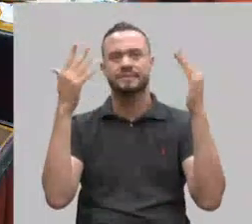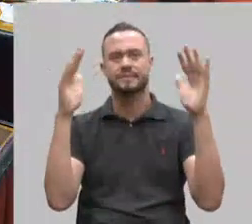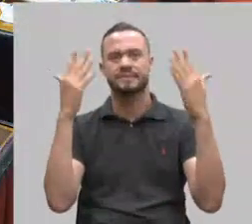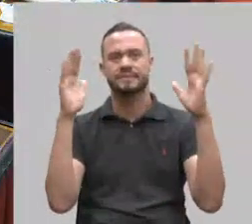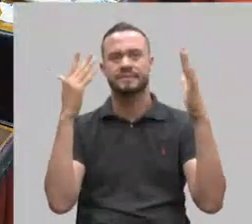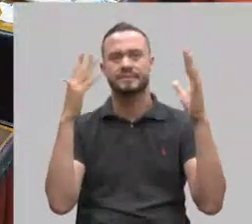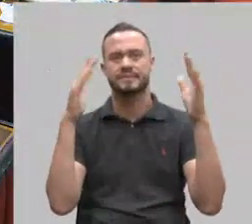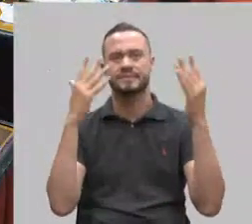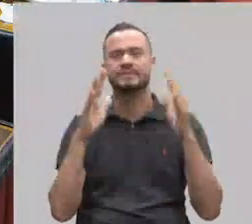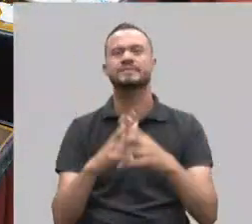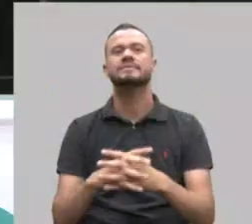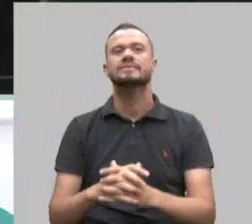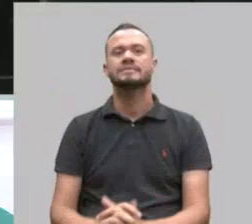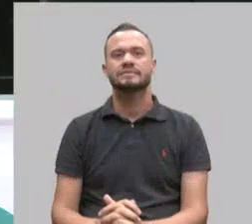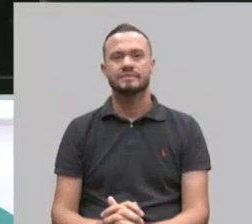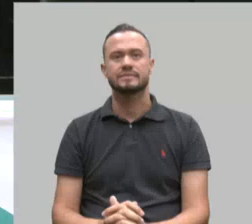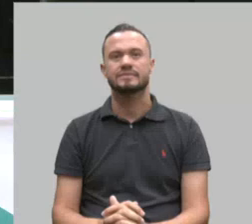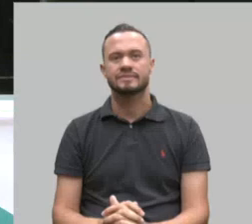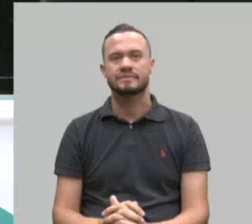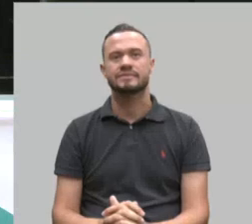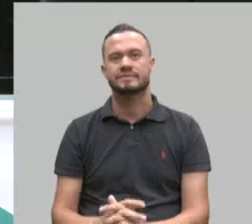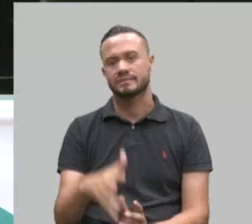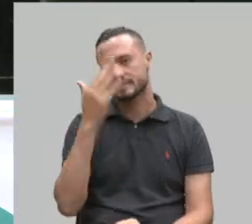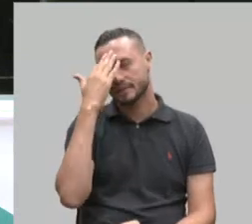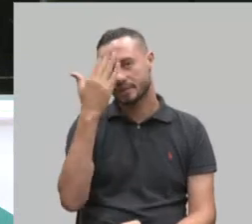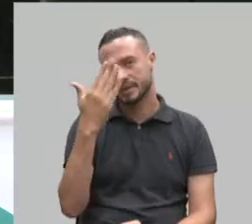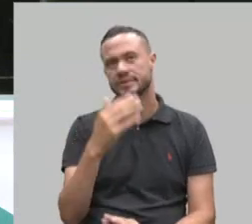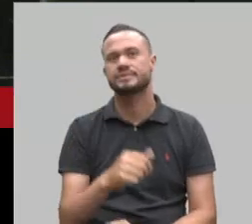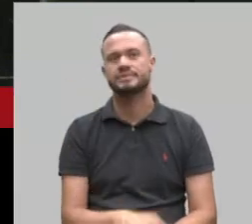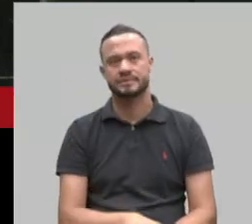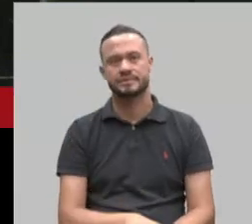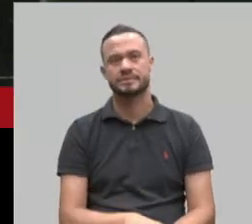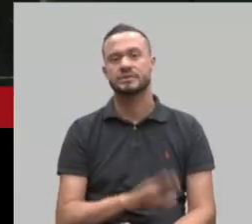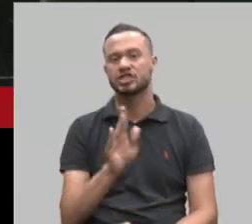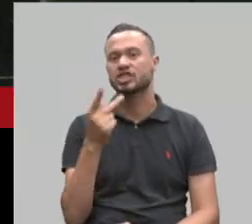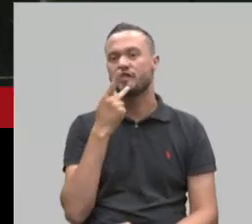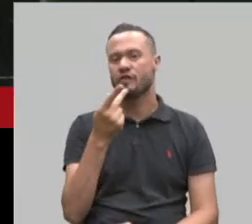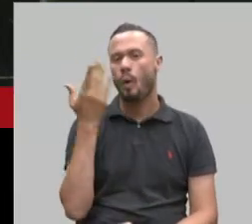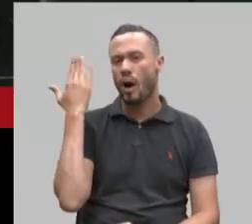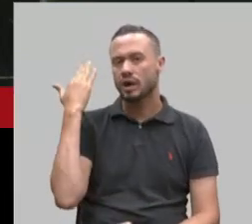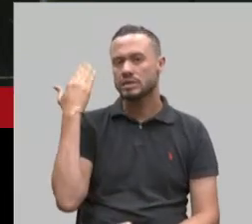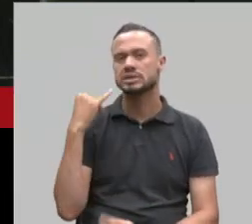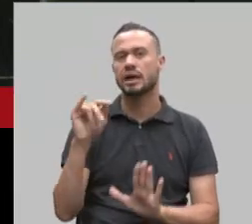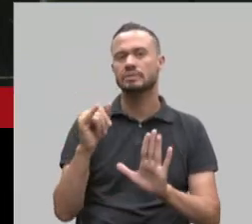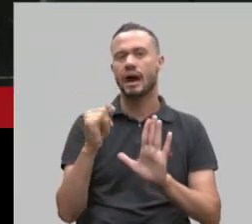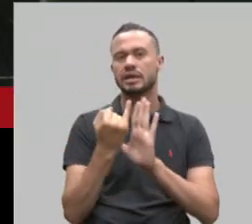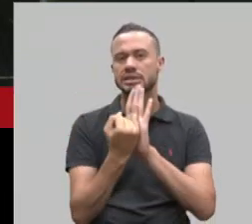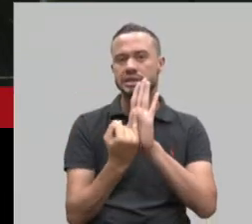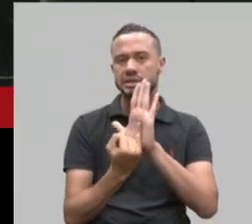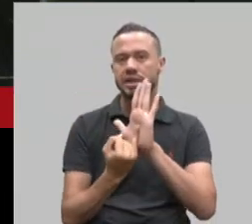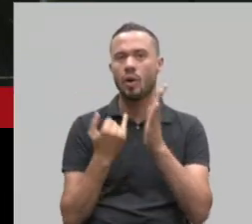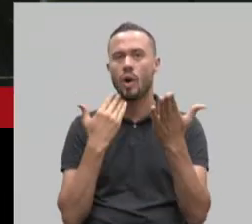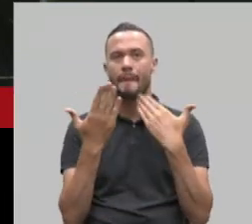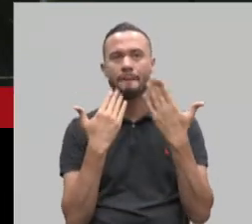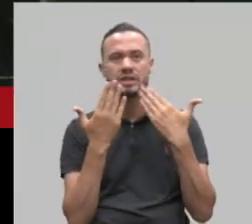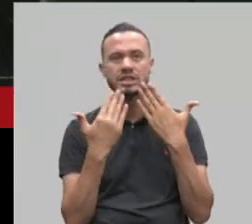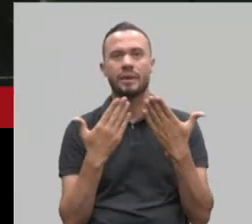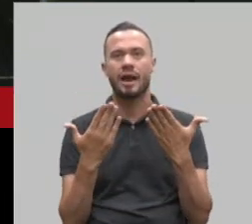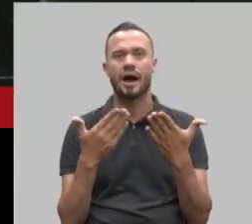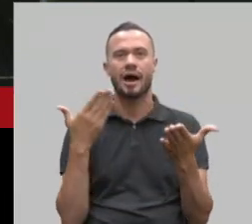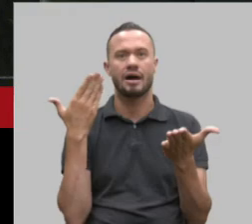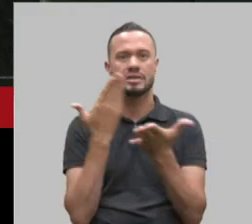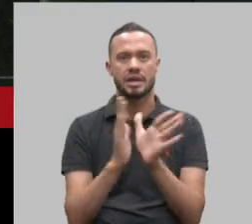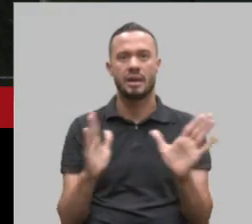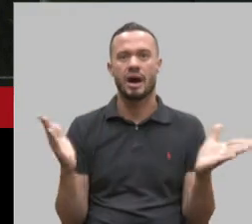obrigada muito obrigada Maria como a gente já declarou anteriormente a inscrição para debater encerra assim com a fala do orador E Agora Nós temos